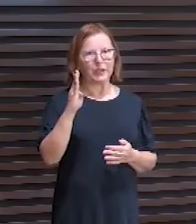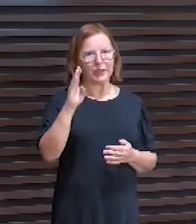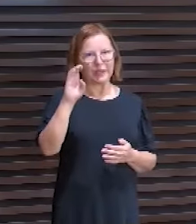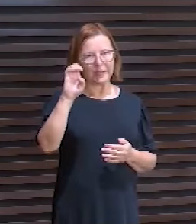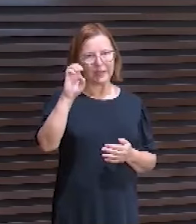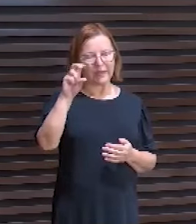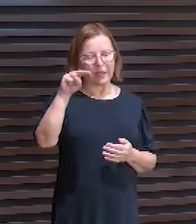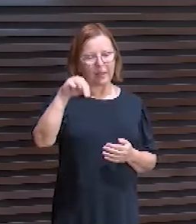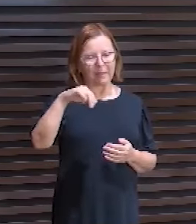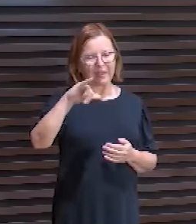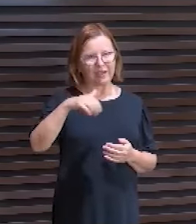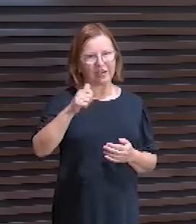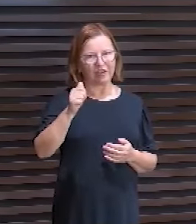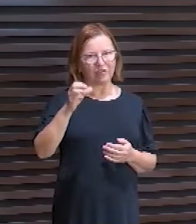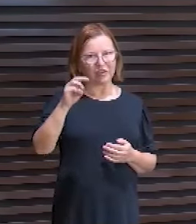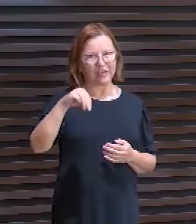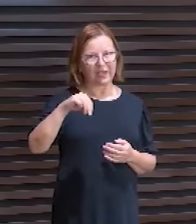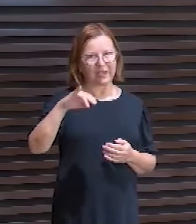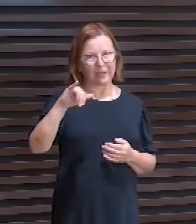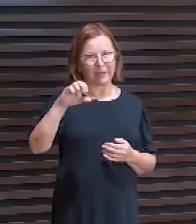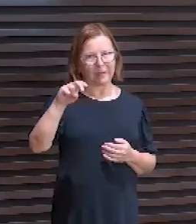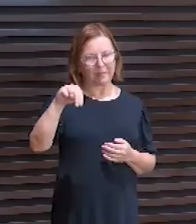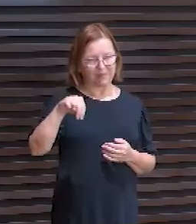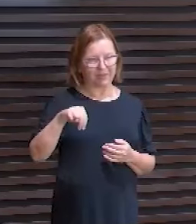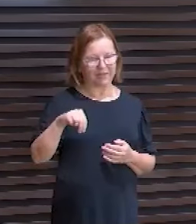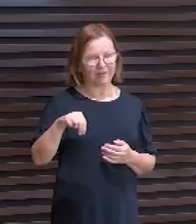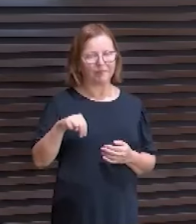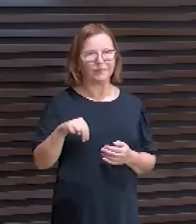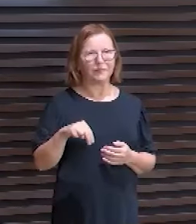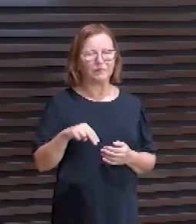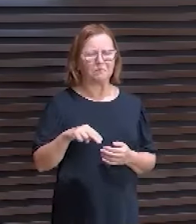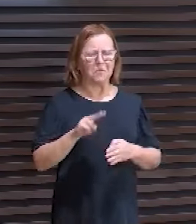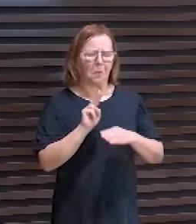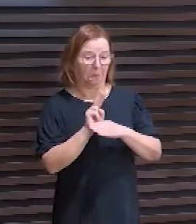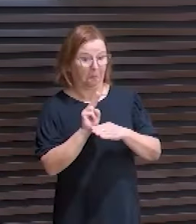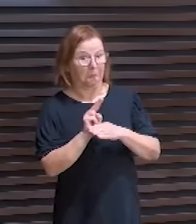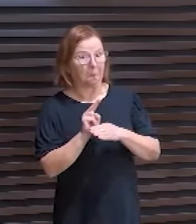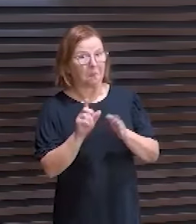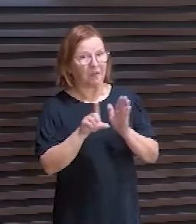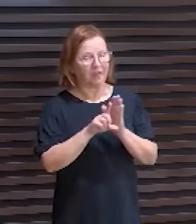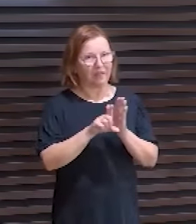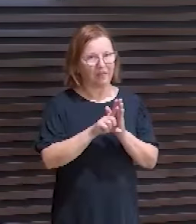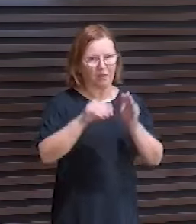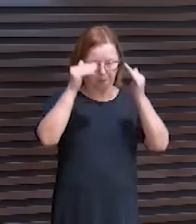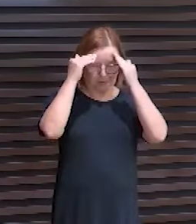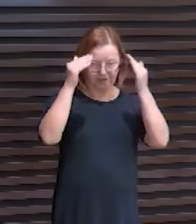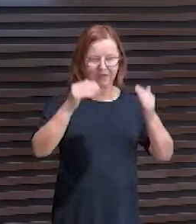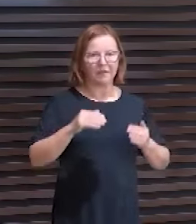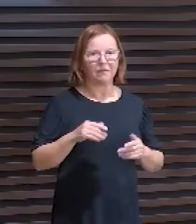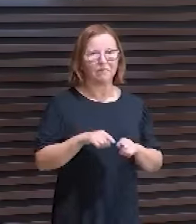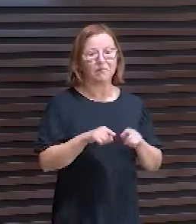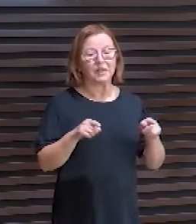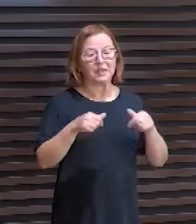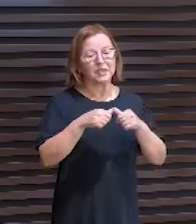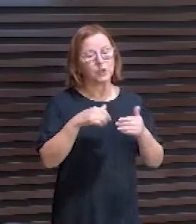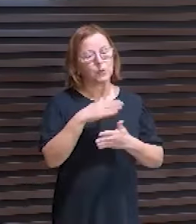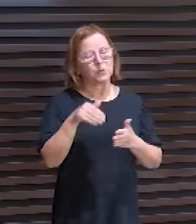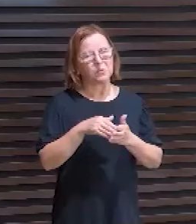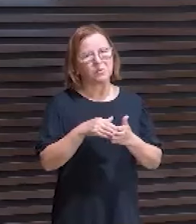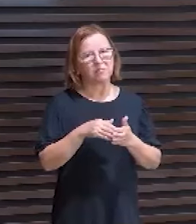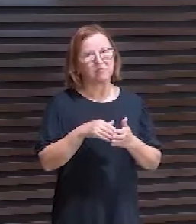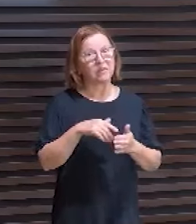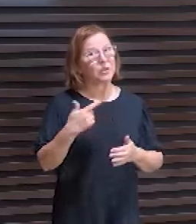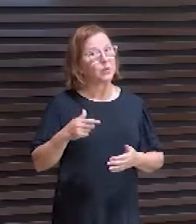igreja quanto ao zelo da Lei mas o que que ele fala no final isso tudo não tem valor nenhum